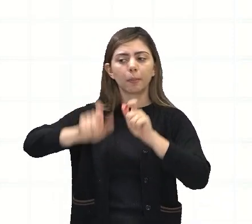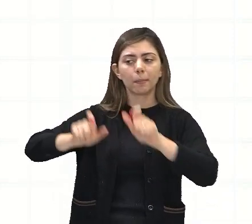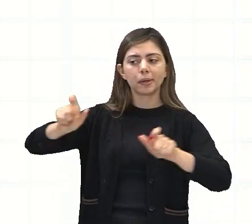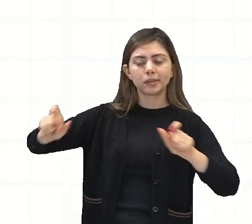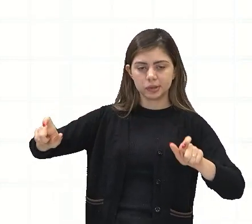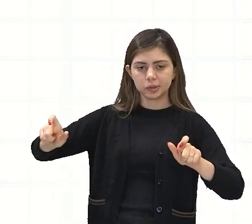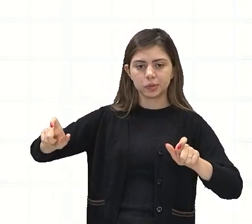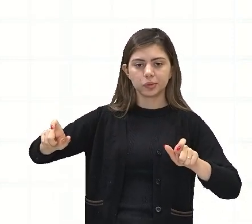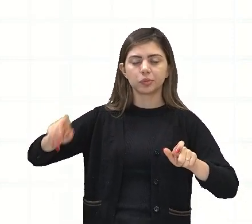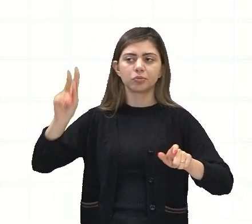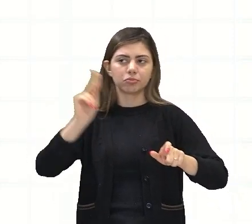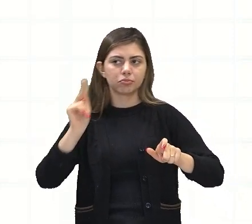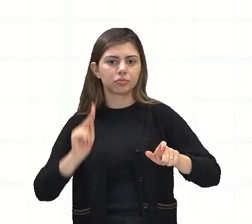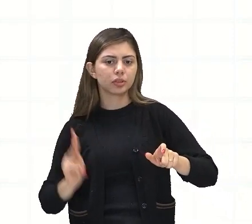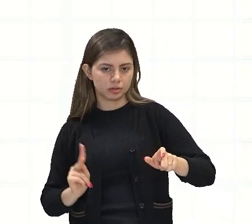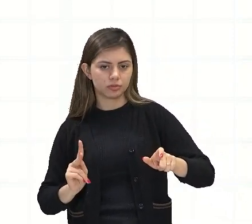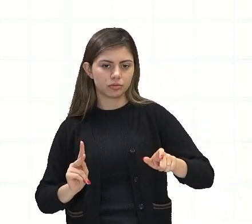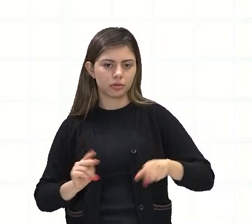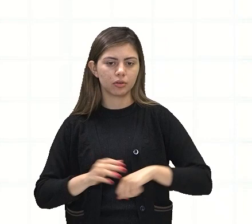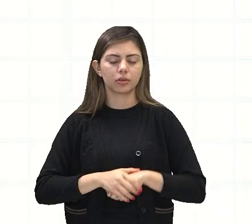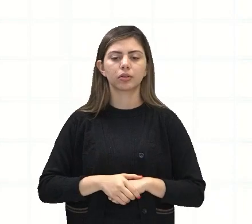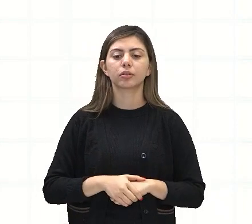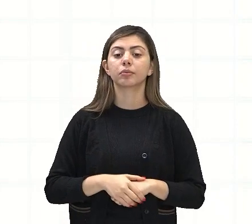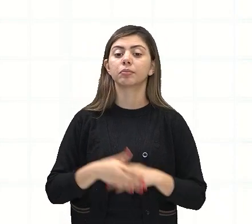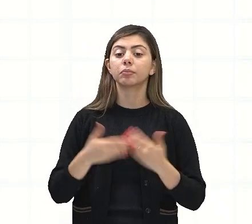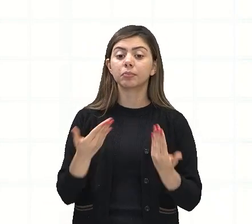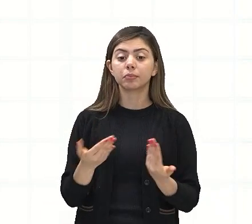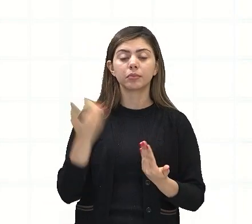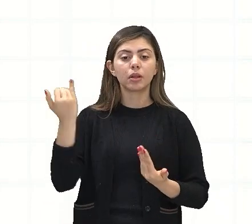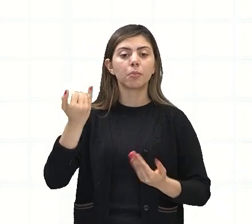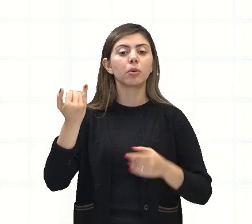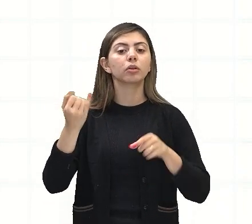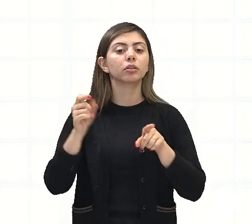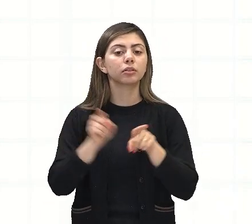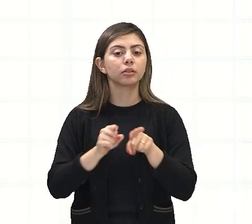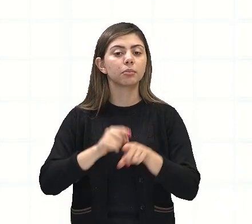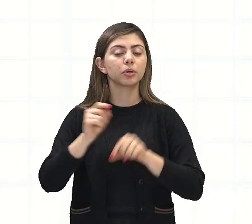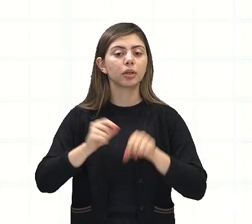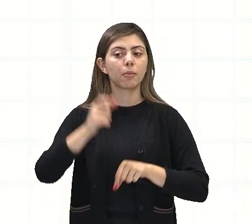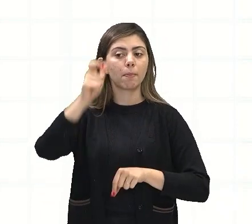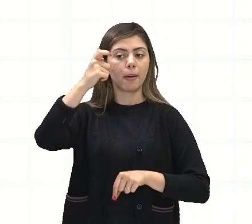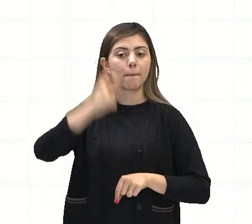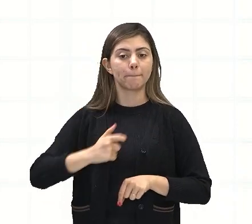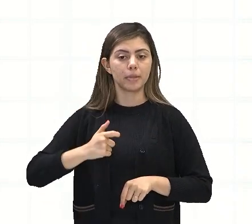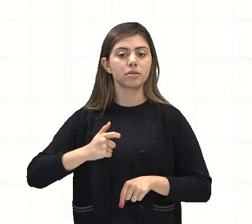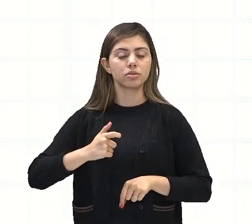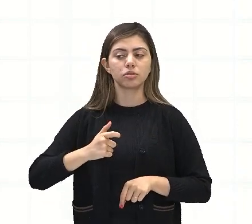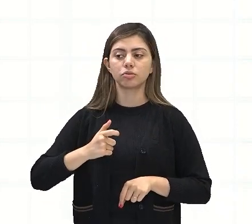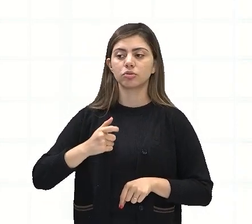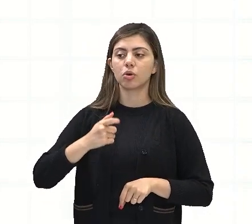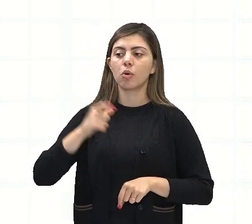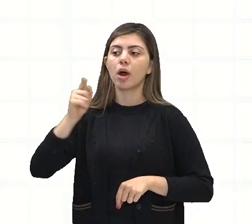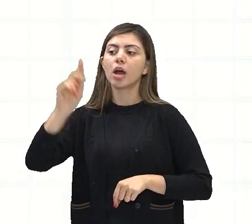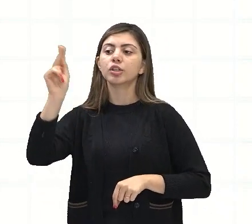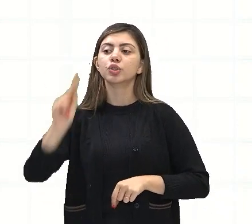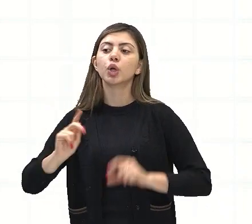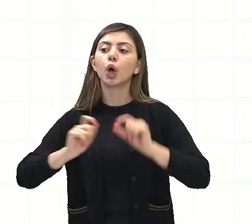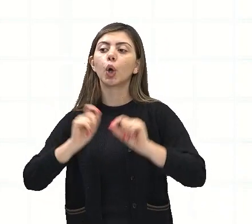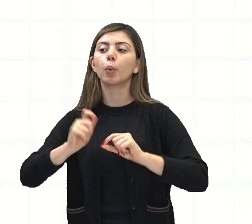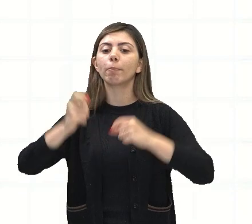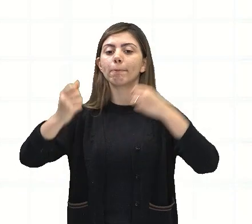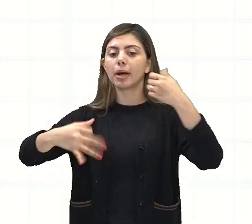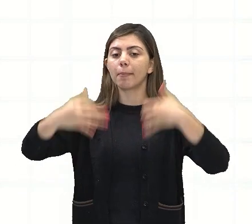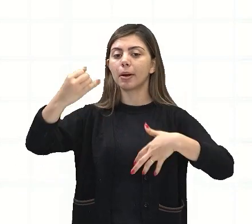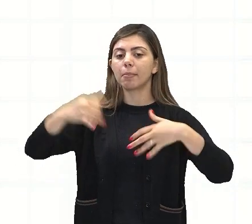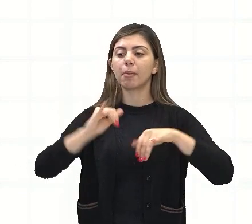trama, que é o enredo, e, importantíssimo, a presença de um narrador, aquele que vai contar, que vai narrar. Isso está